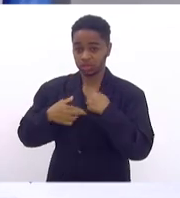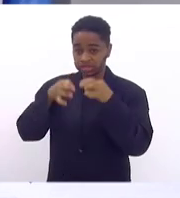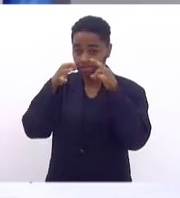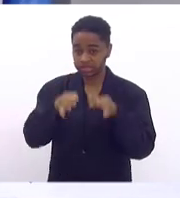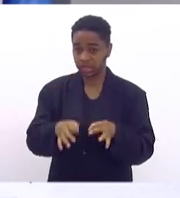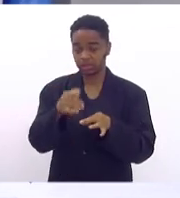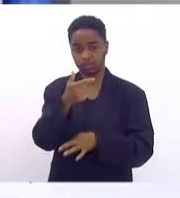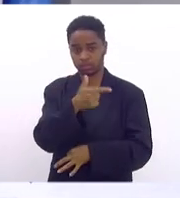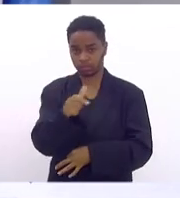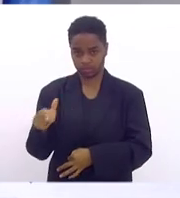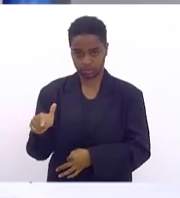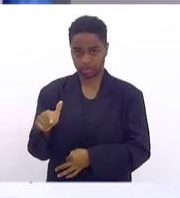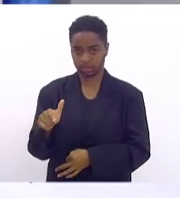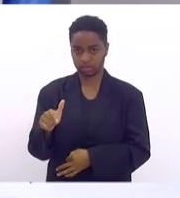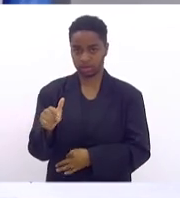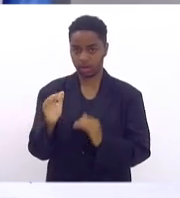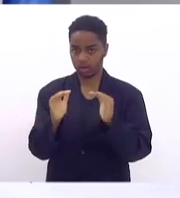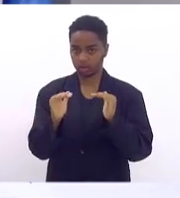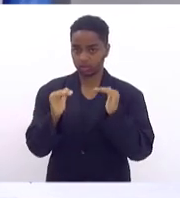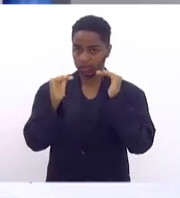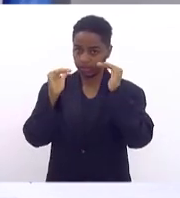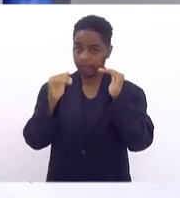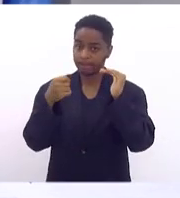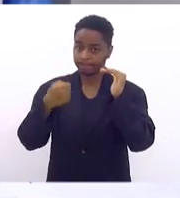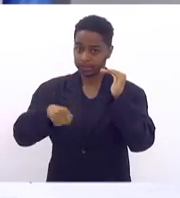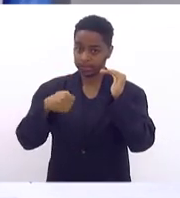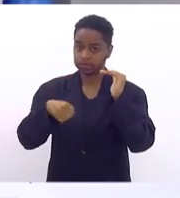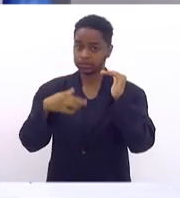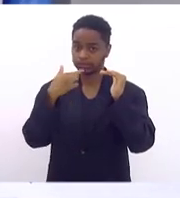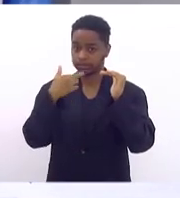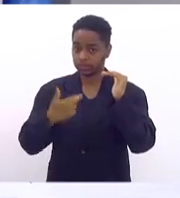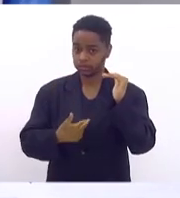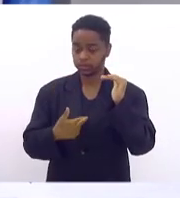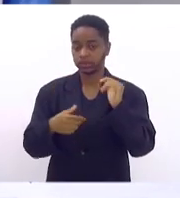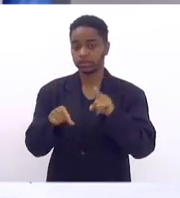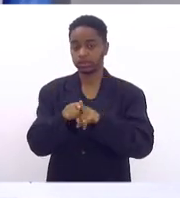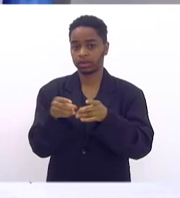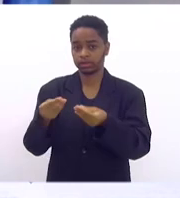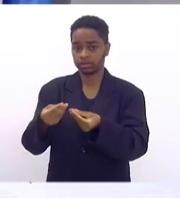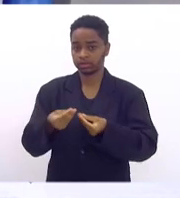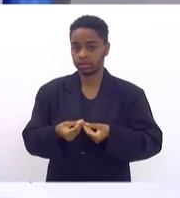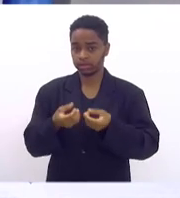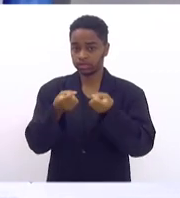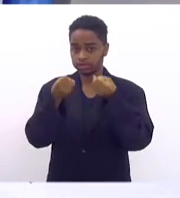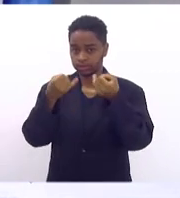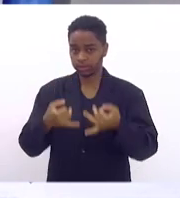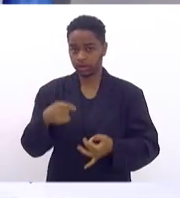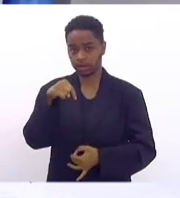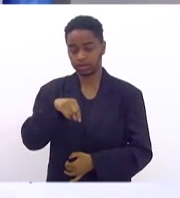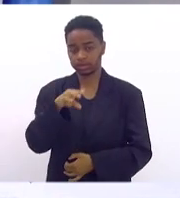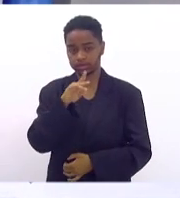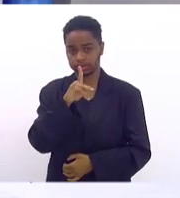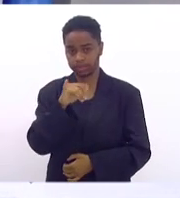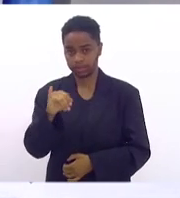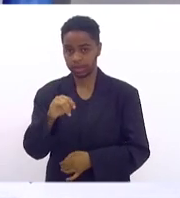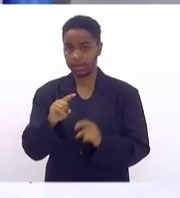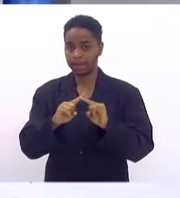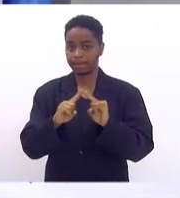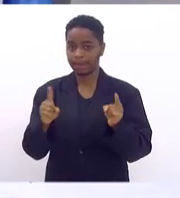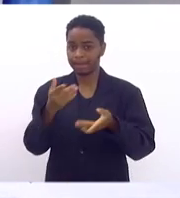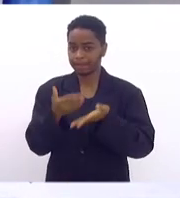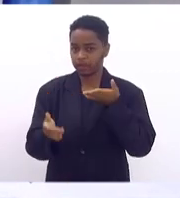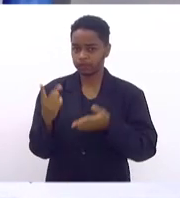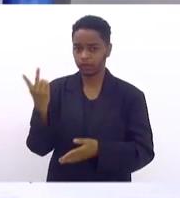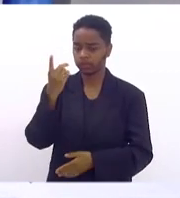das autoridades que deveriam prestar esclarecimentos a essa CPI, ela não perde o seu